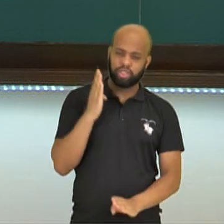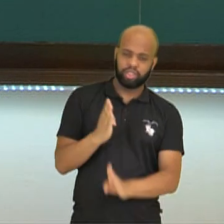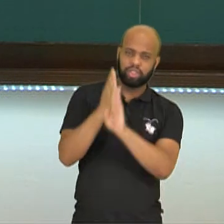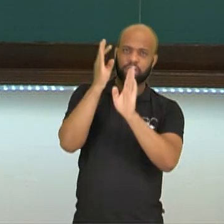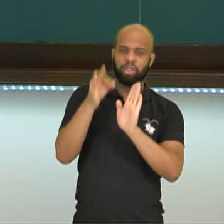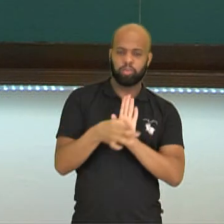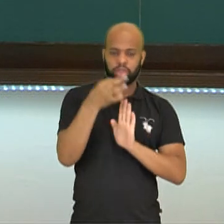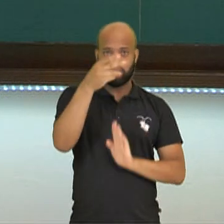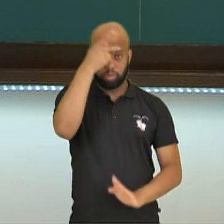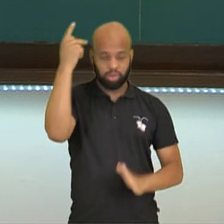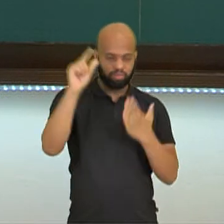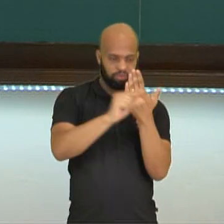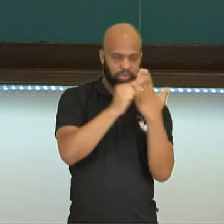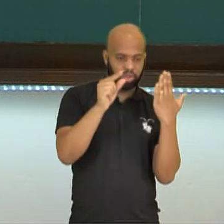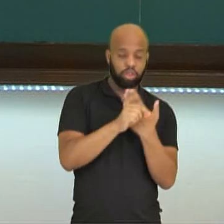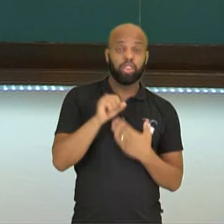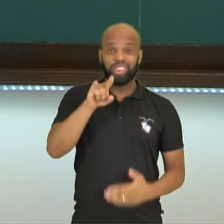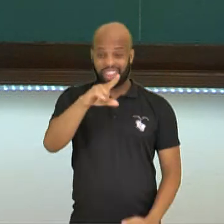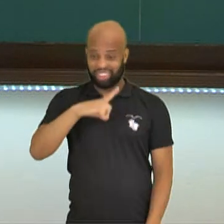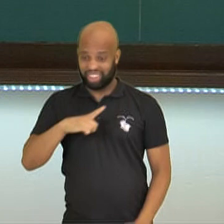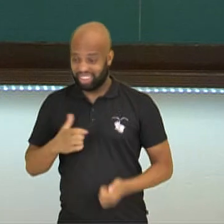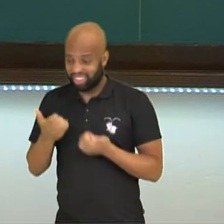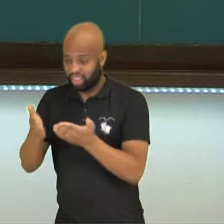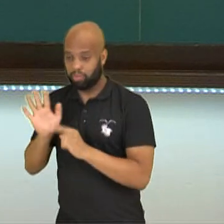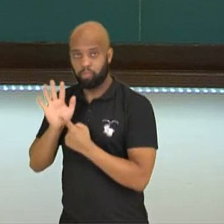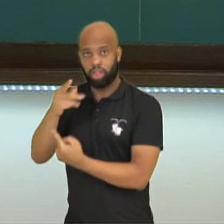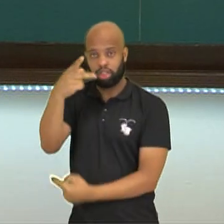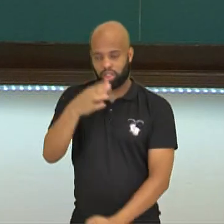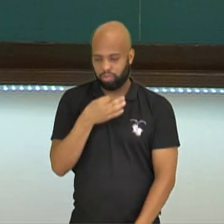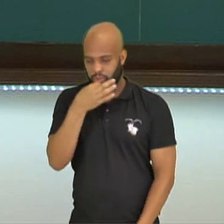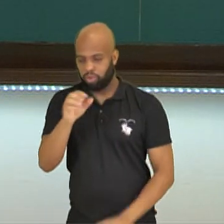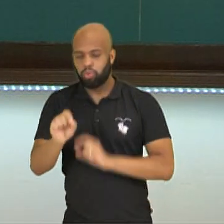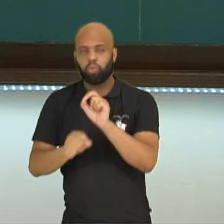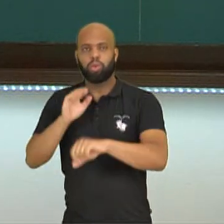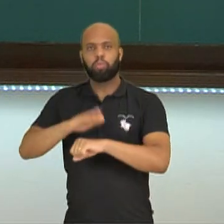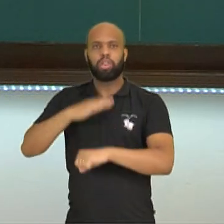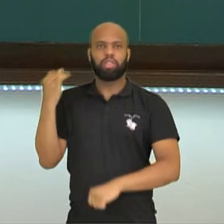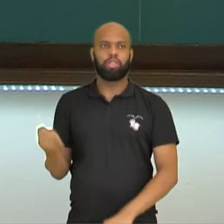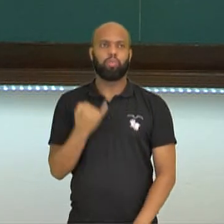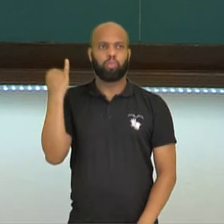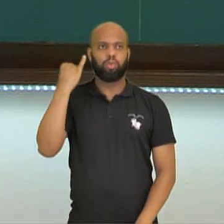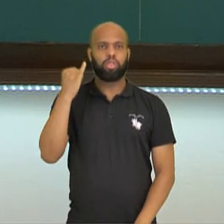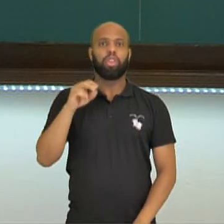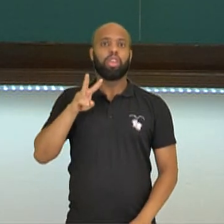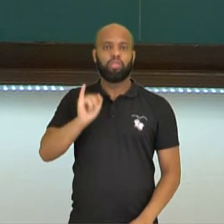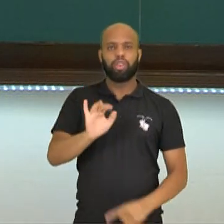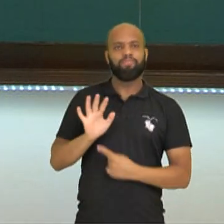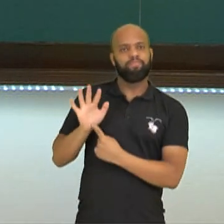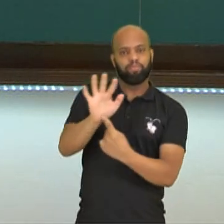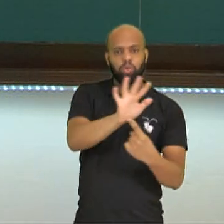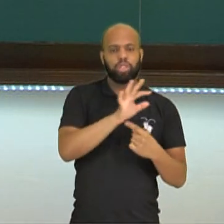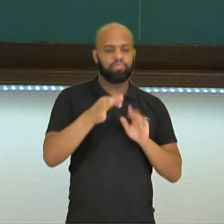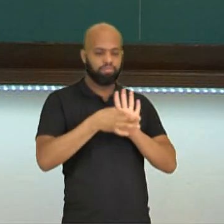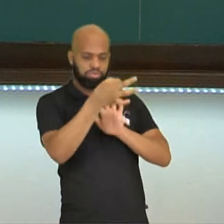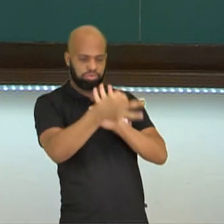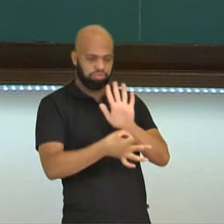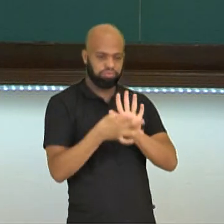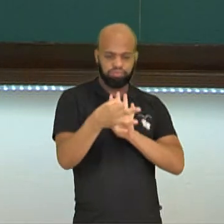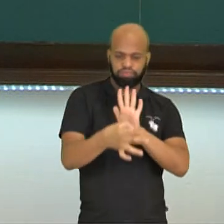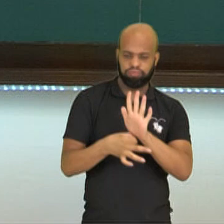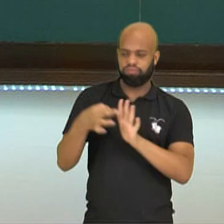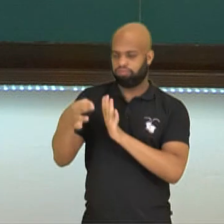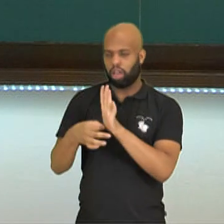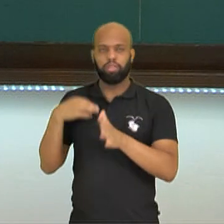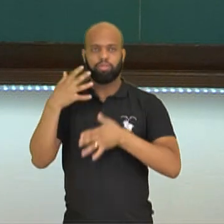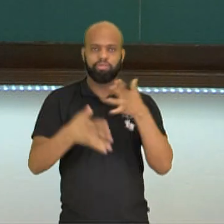opinião do autor. Quando você dá a sua opinião a respeito de algo, o que é o mais importante? Levantar argumentos.